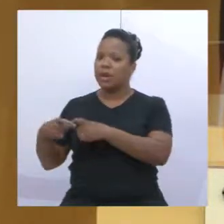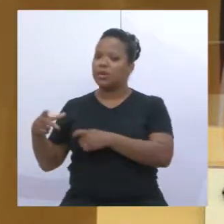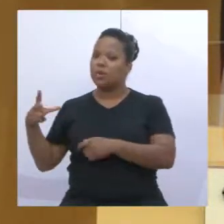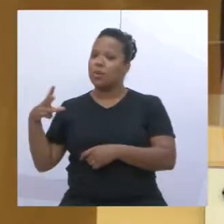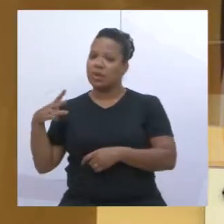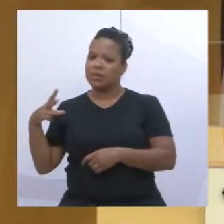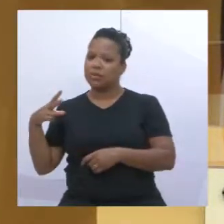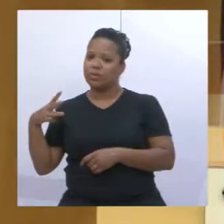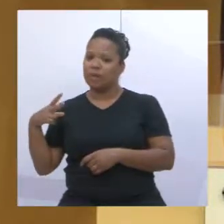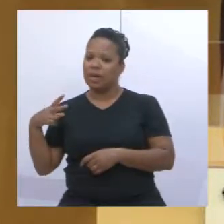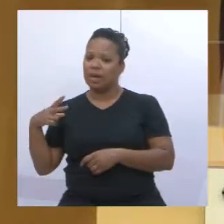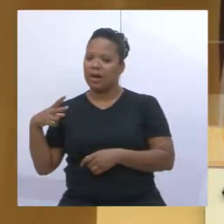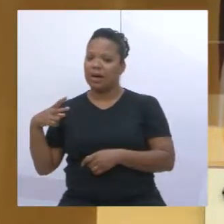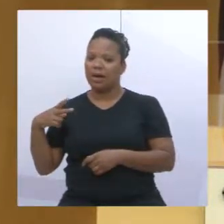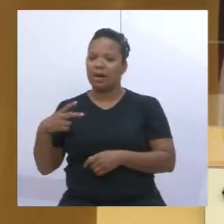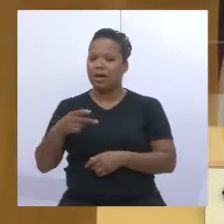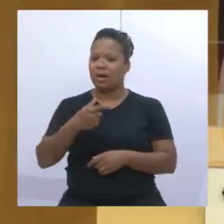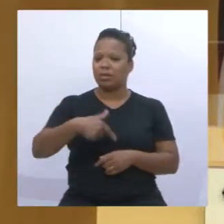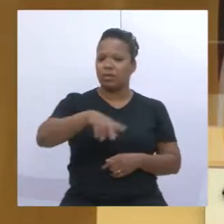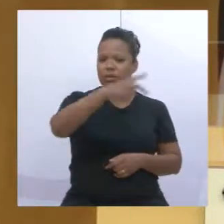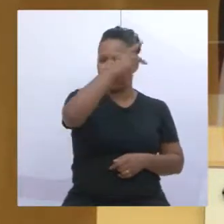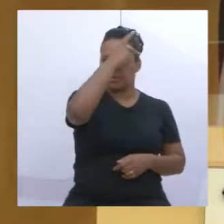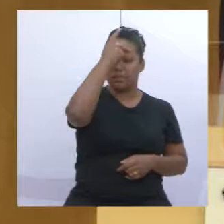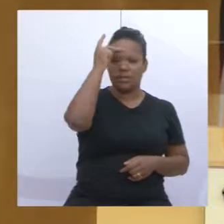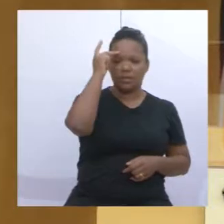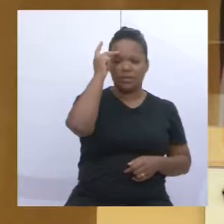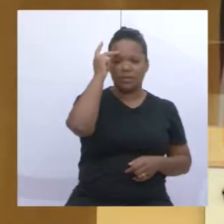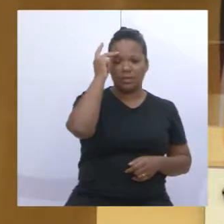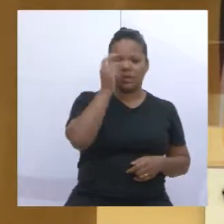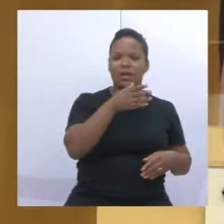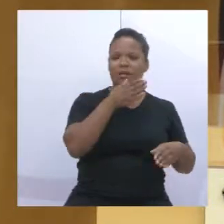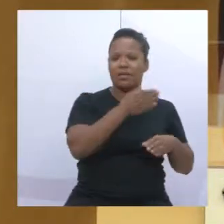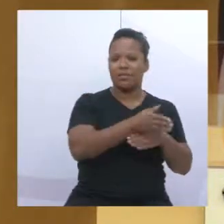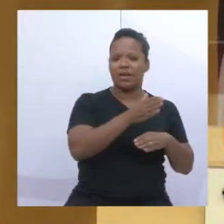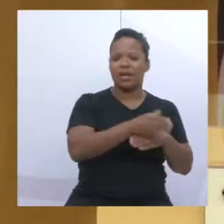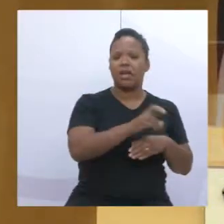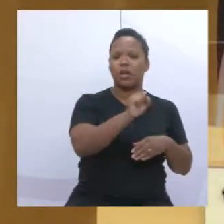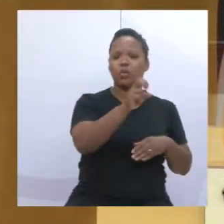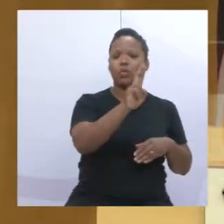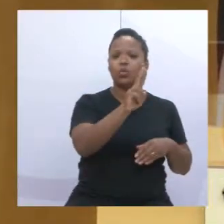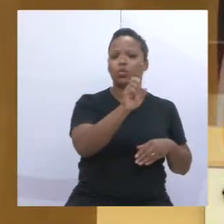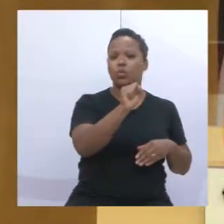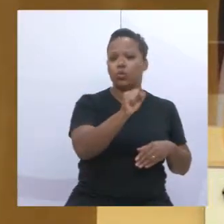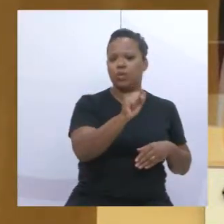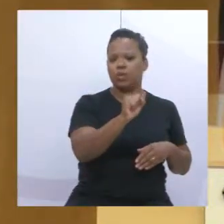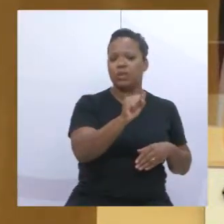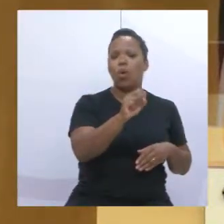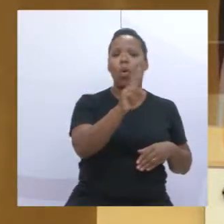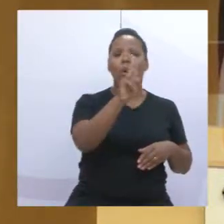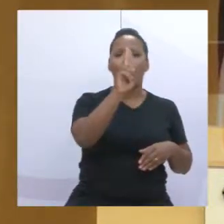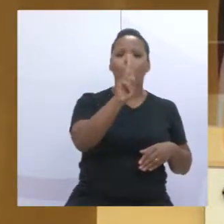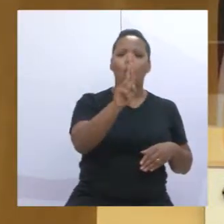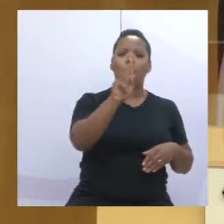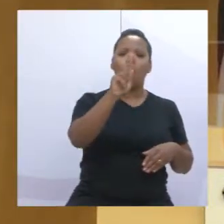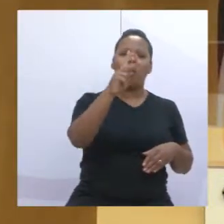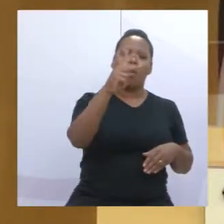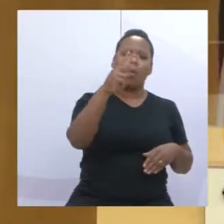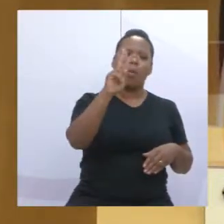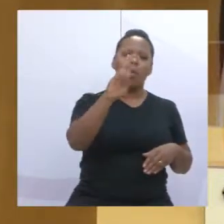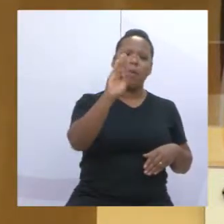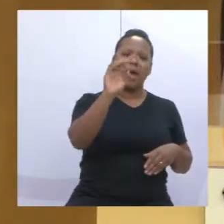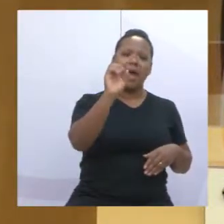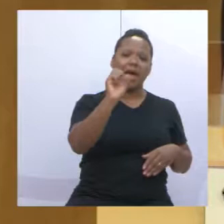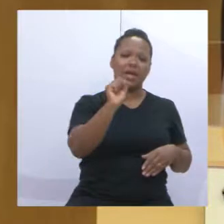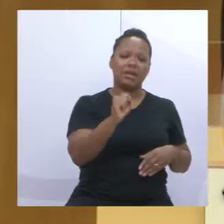saúde, enquanto os demais cidadãos atendidos nas UPAs e UBS municipais são obrigados